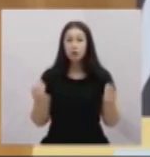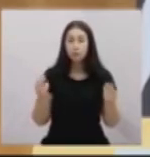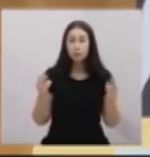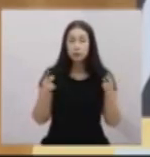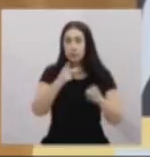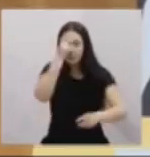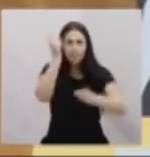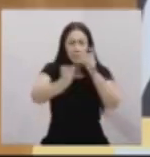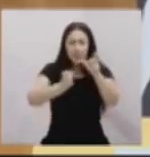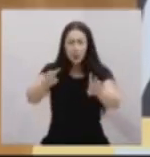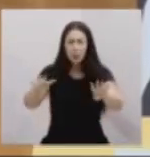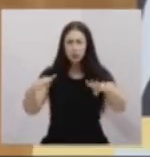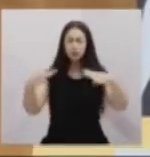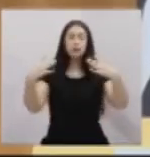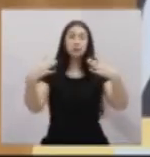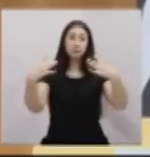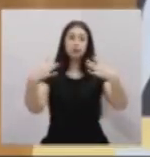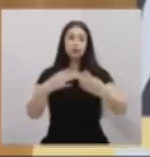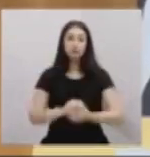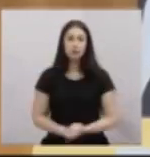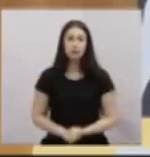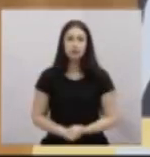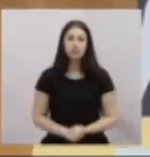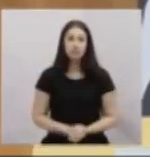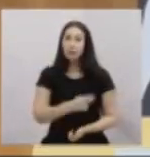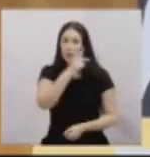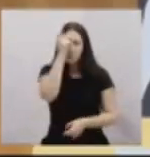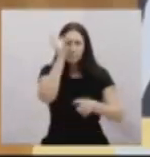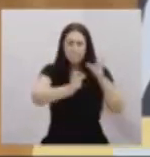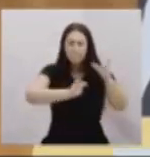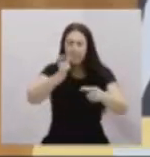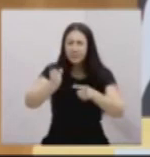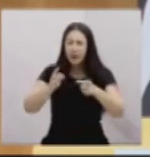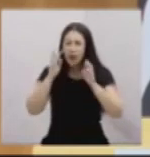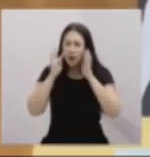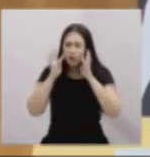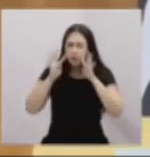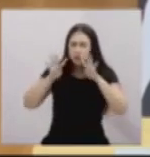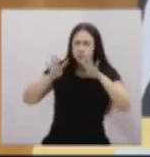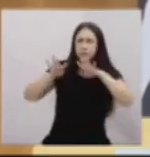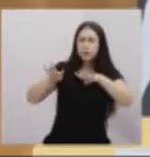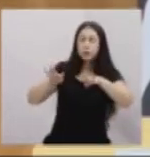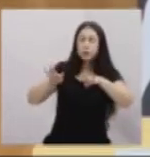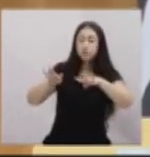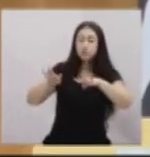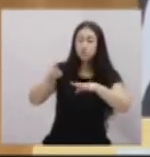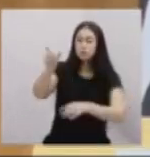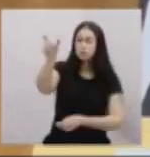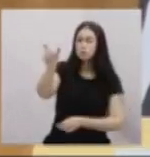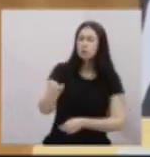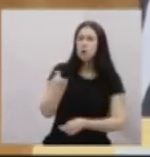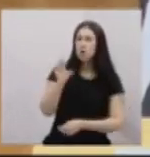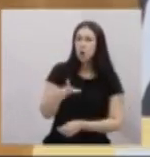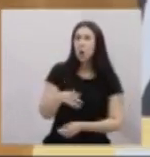olhando para cada um dos senhores, muitos estão vendo mais do que os